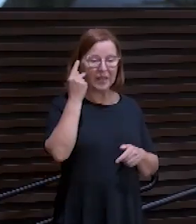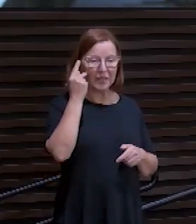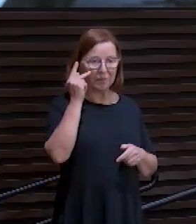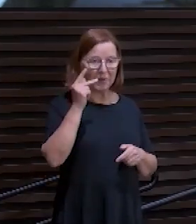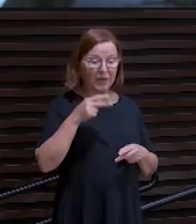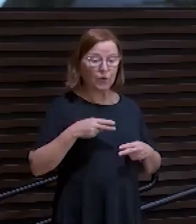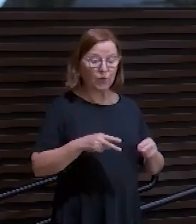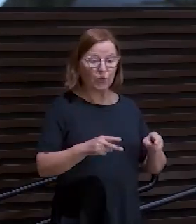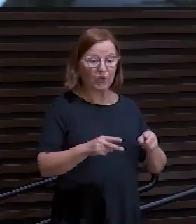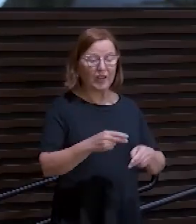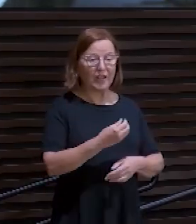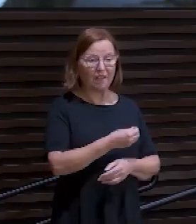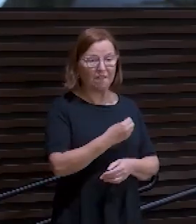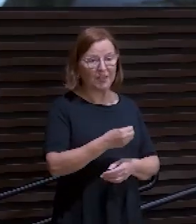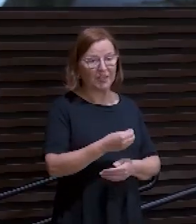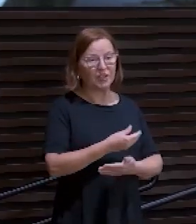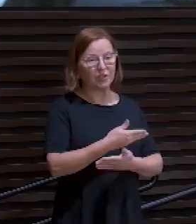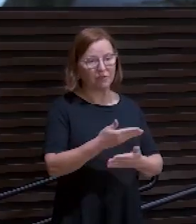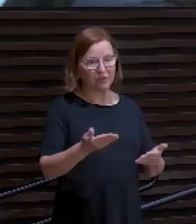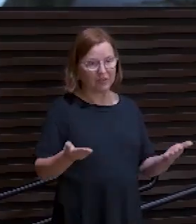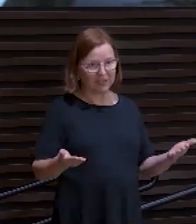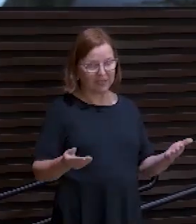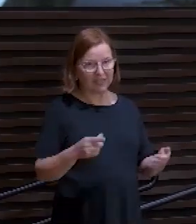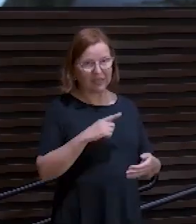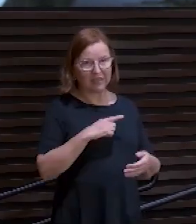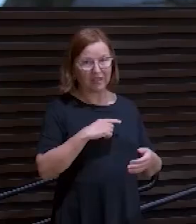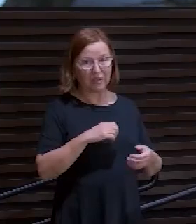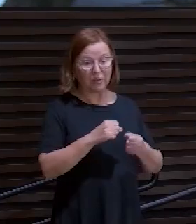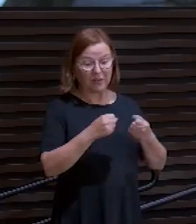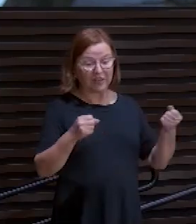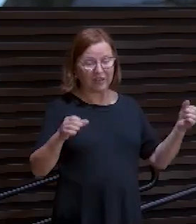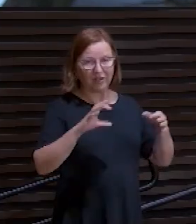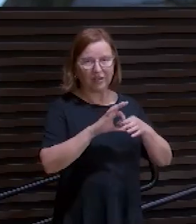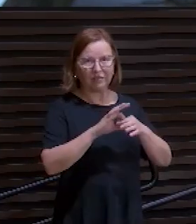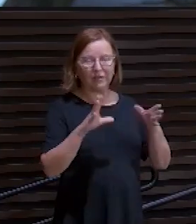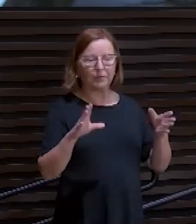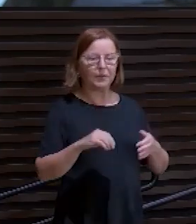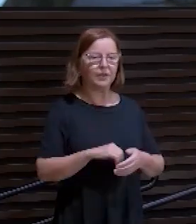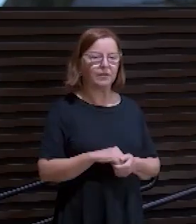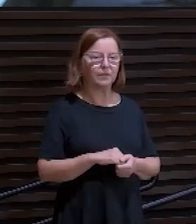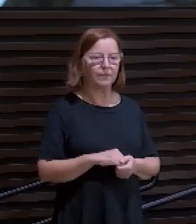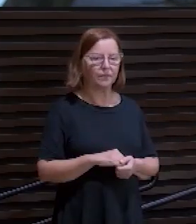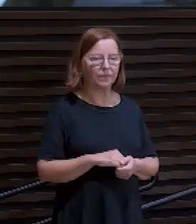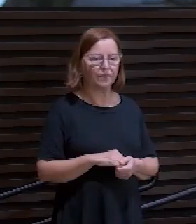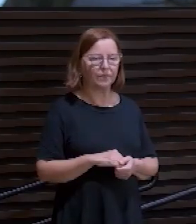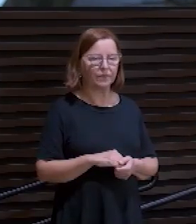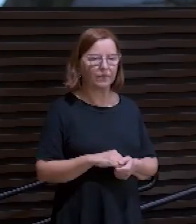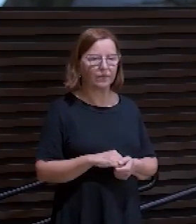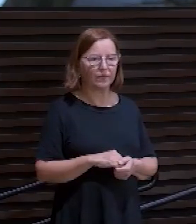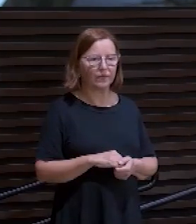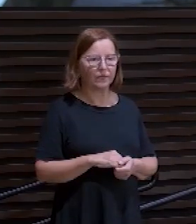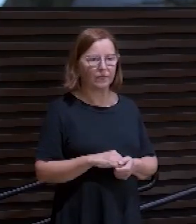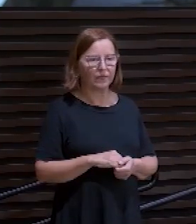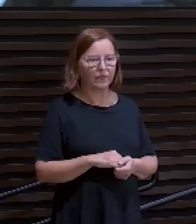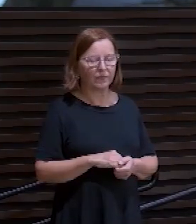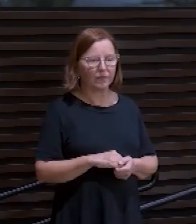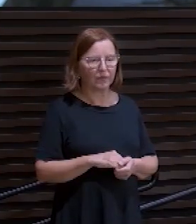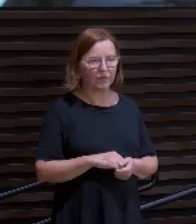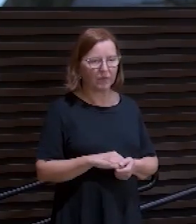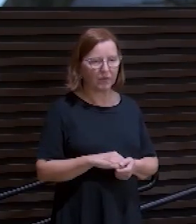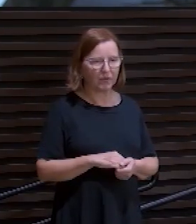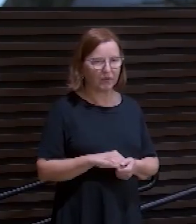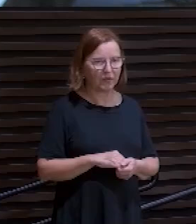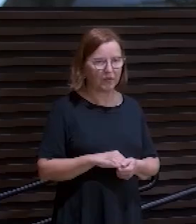grande livramento. Percebe que os egípcios estão lá fora do prédio. E